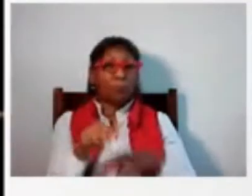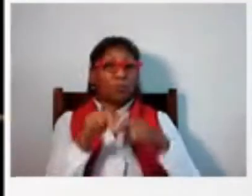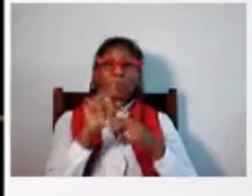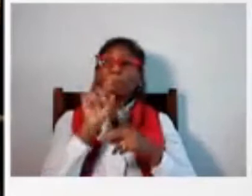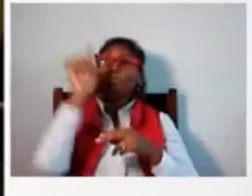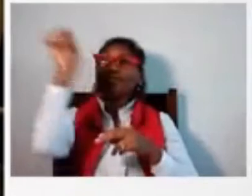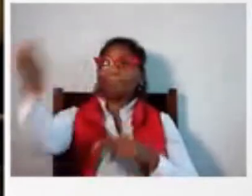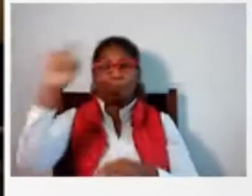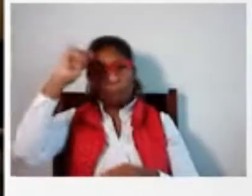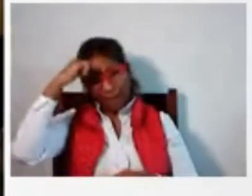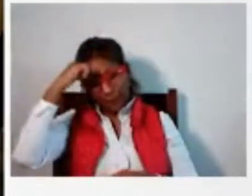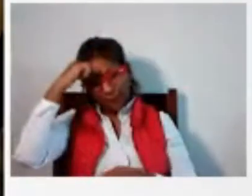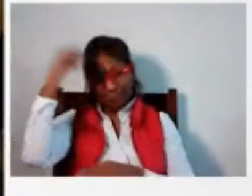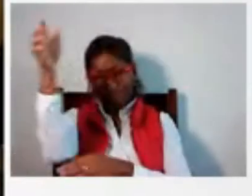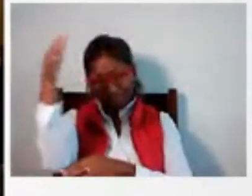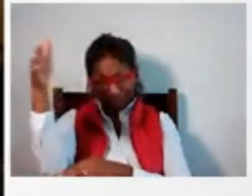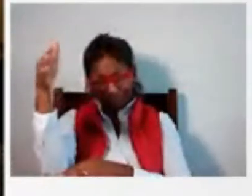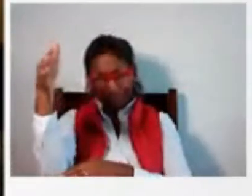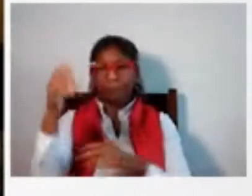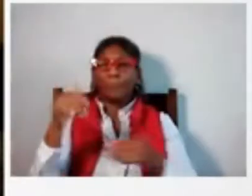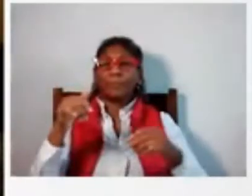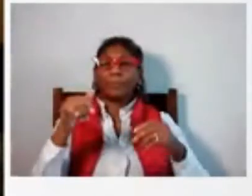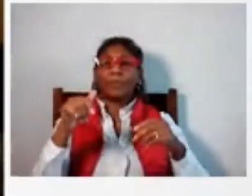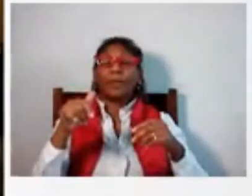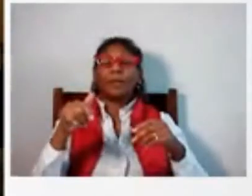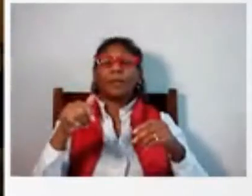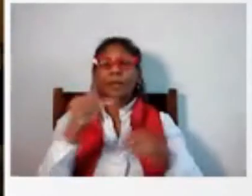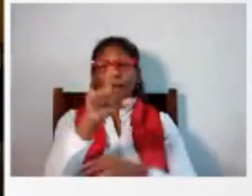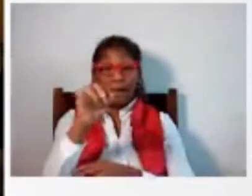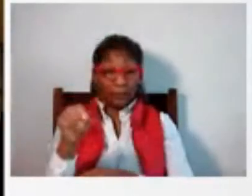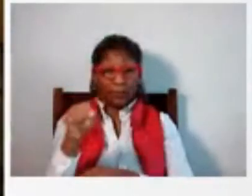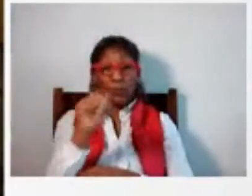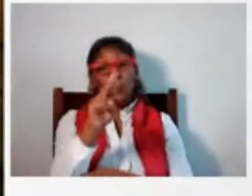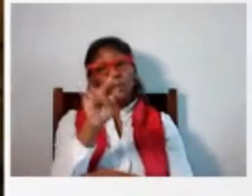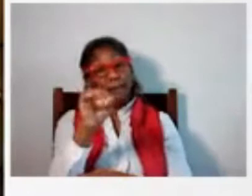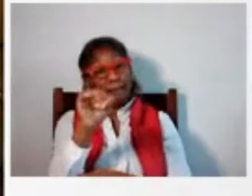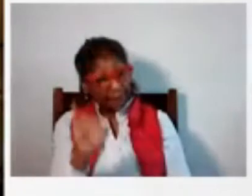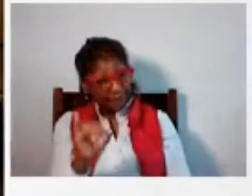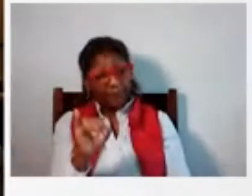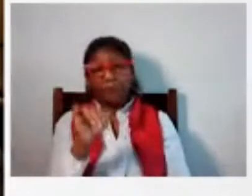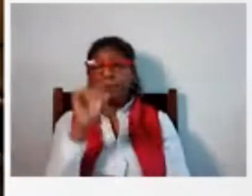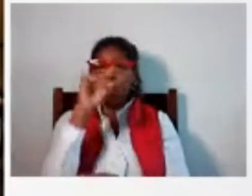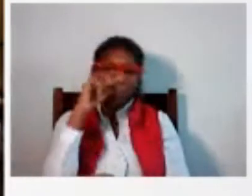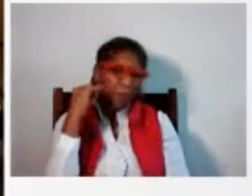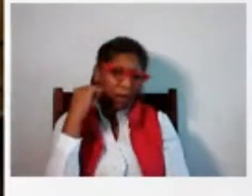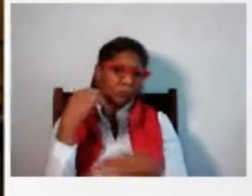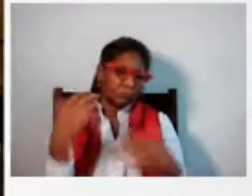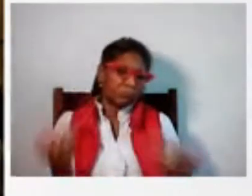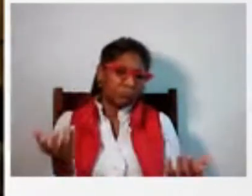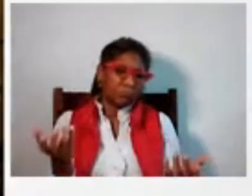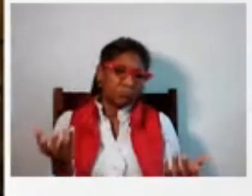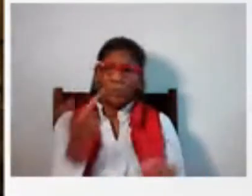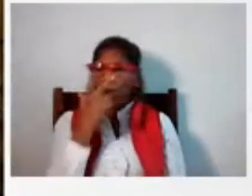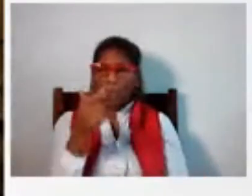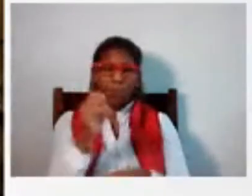bandeira preta. Em leitos de UTI livres, eles estão em amarelo. Em leitos de UTI livres, o estado está em laranja, é o mesmo dado para o